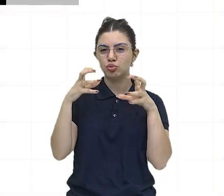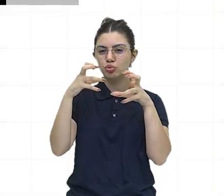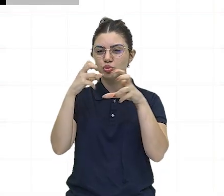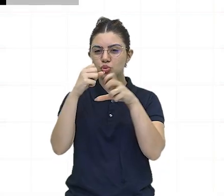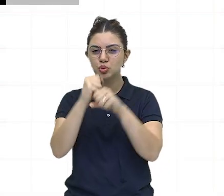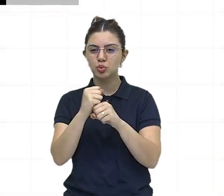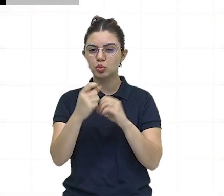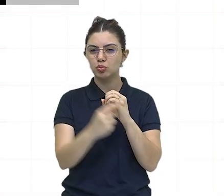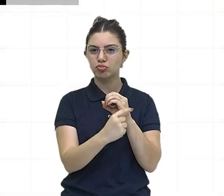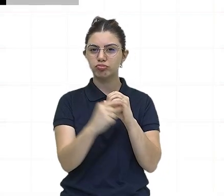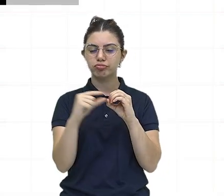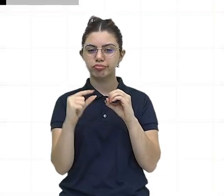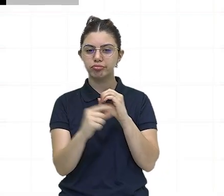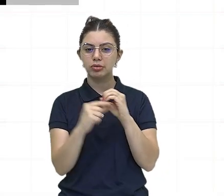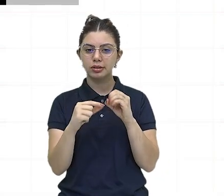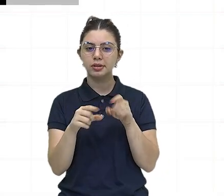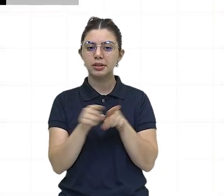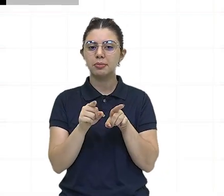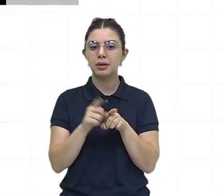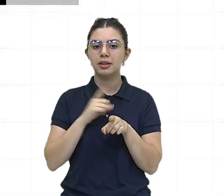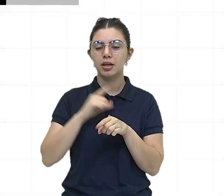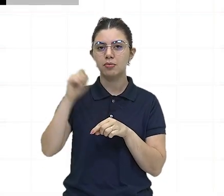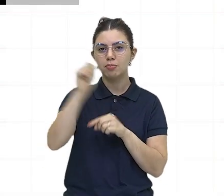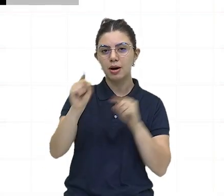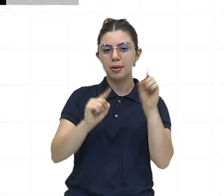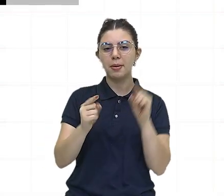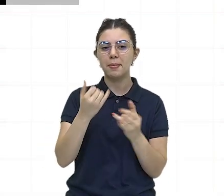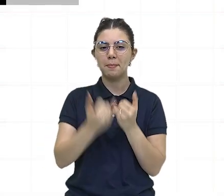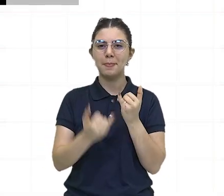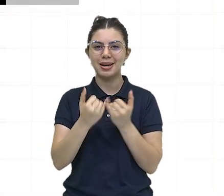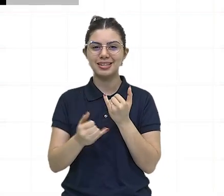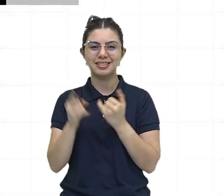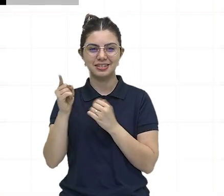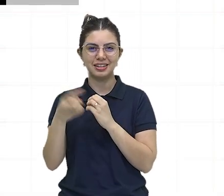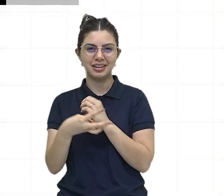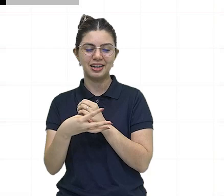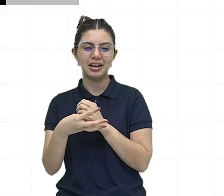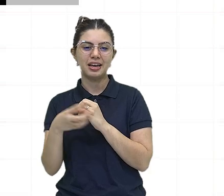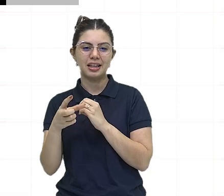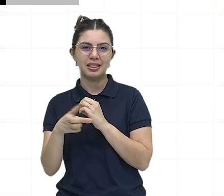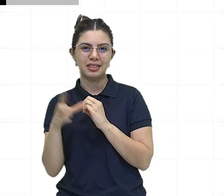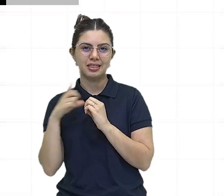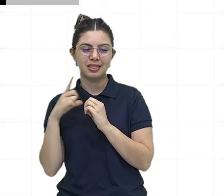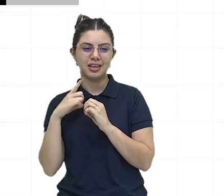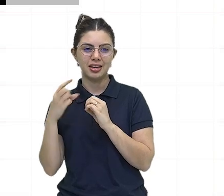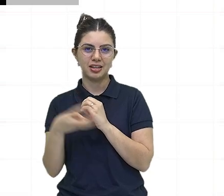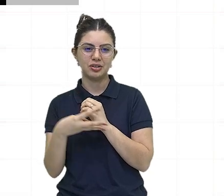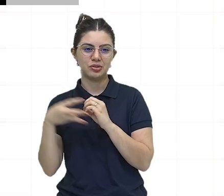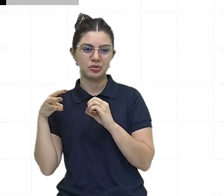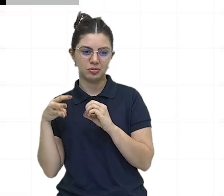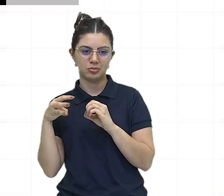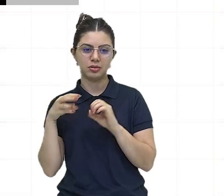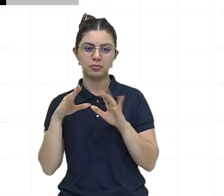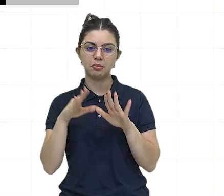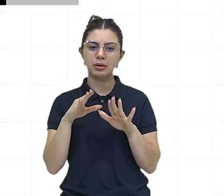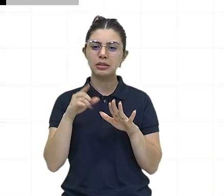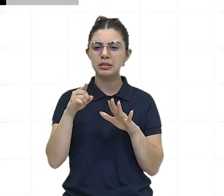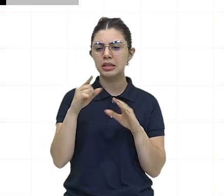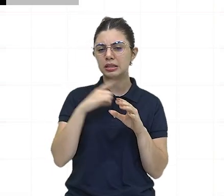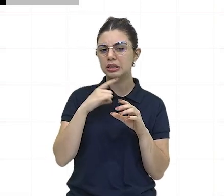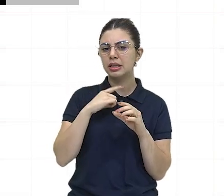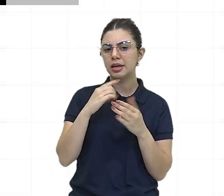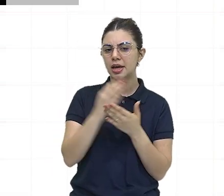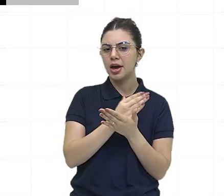é similar que acontece em Júpiter, na grande mancha vermelha, e possui também anéis tênues, a gente quase não consegue ver na imagem, né?